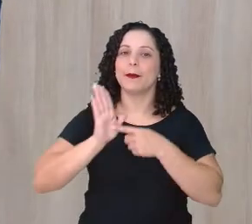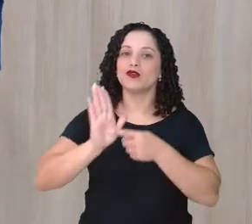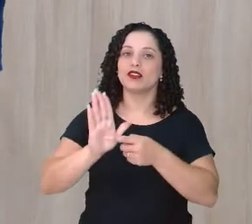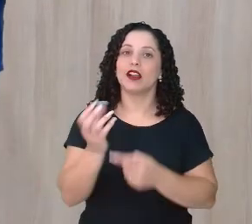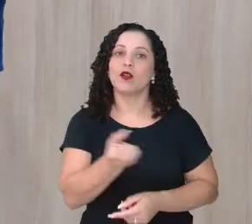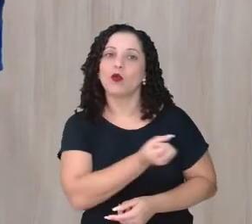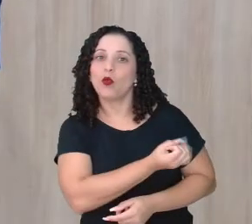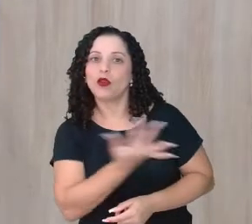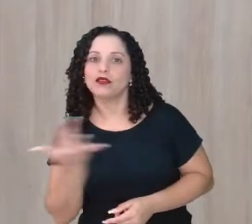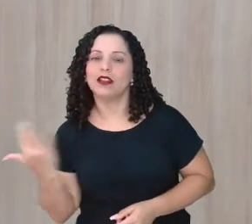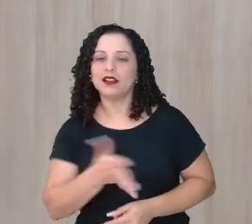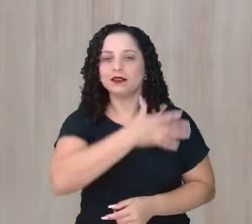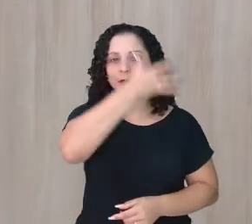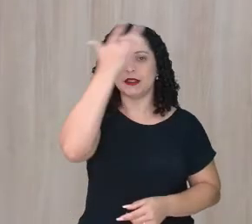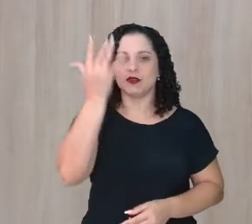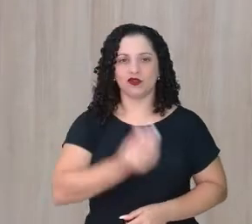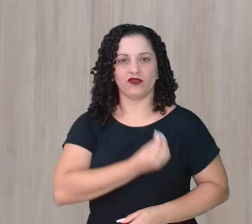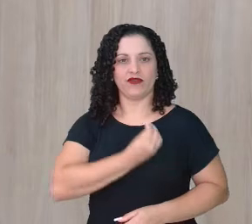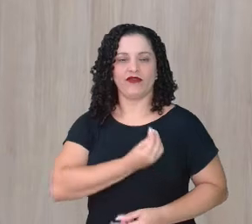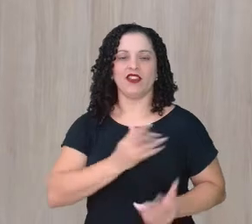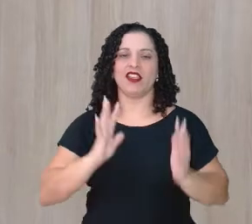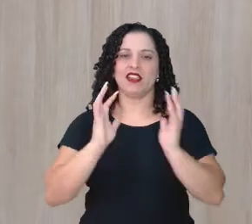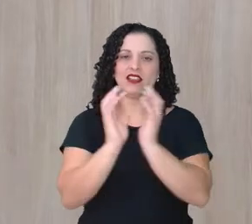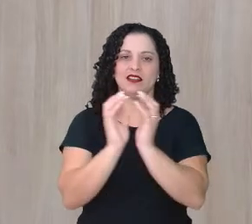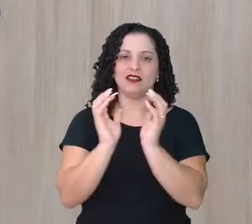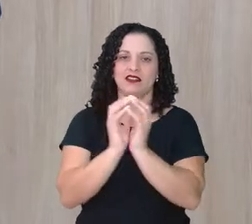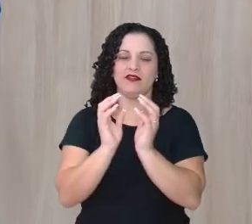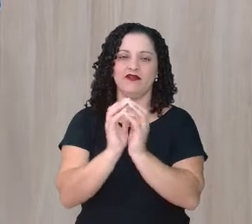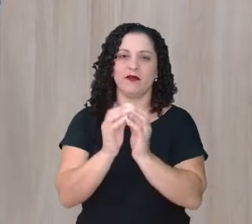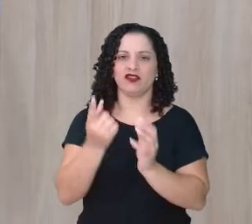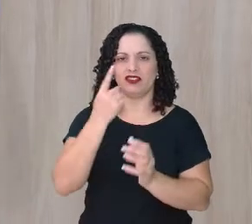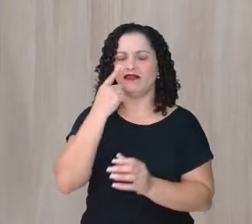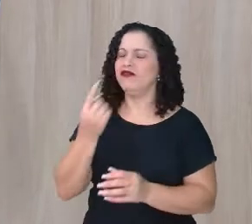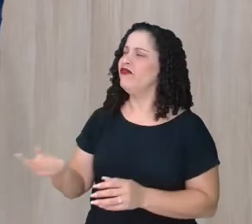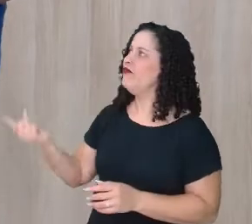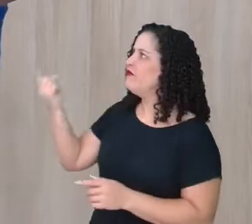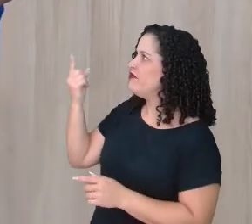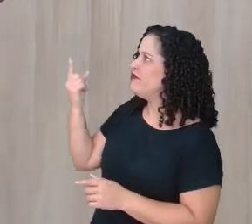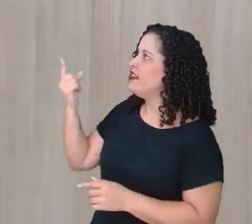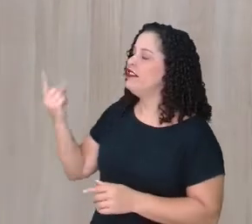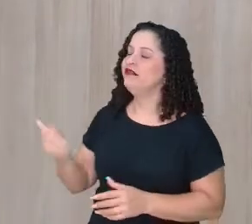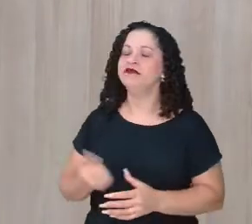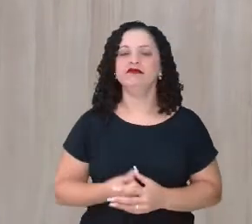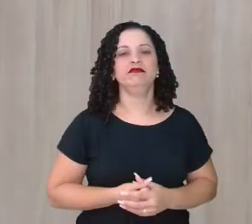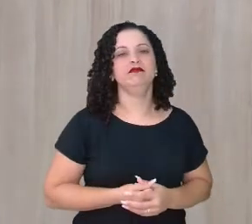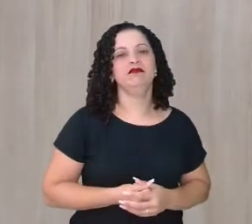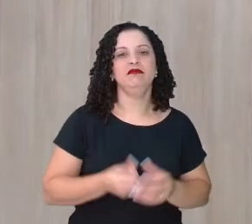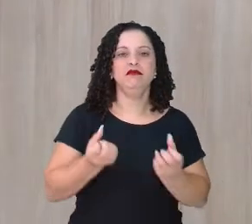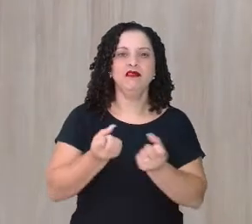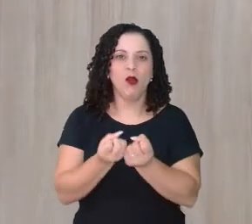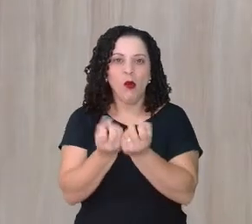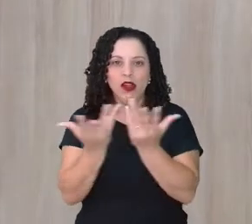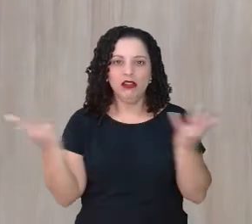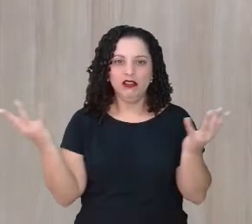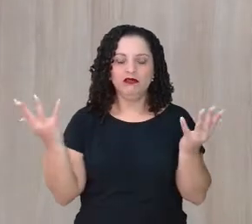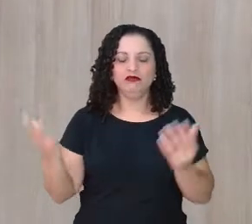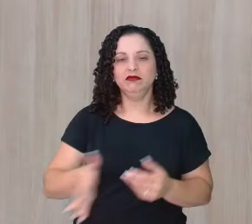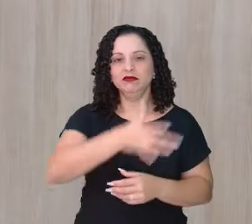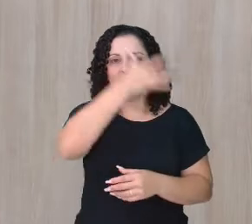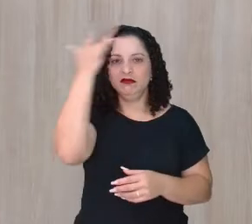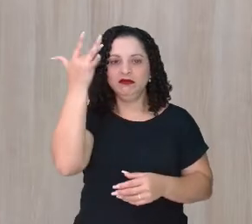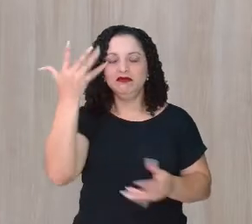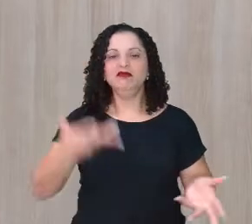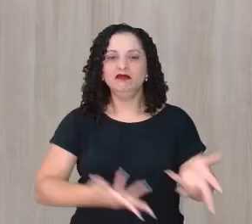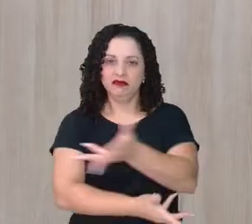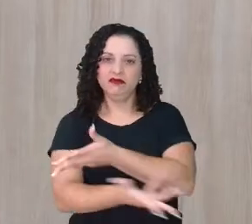habitantes aqui em Recife, para a gente dar uma olhada se a quantidade de habitantes está batendo